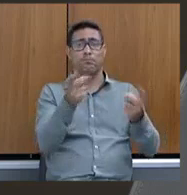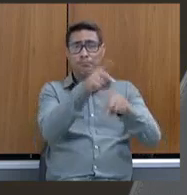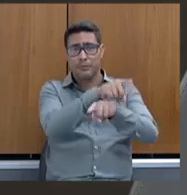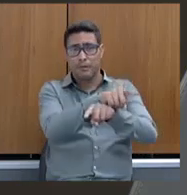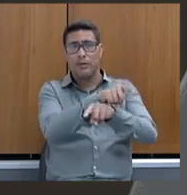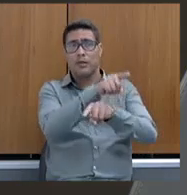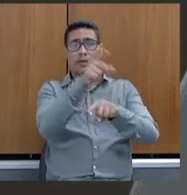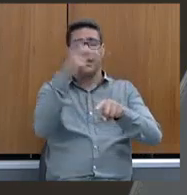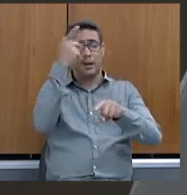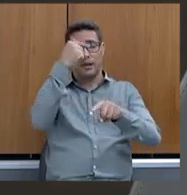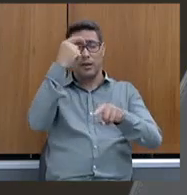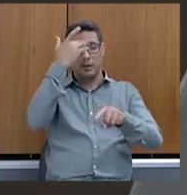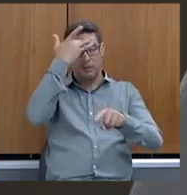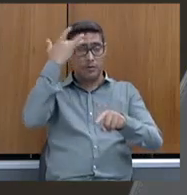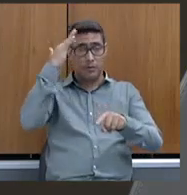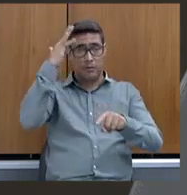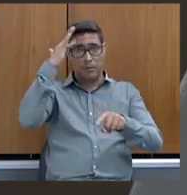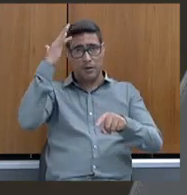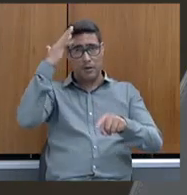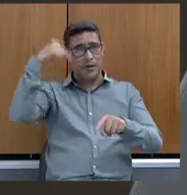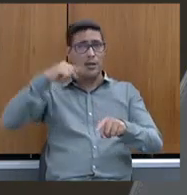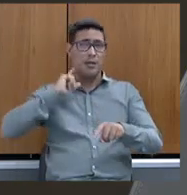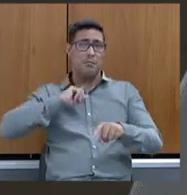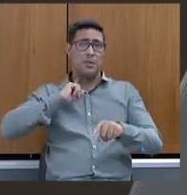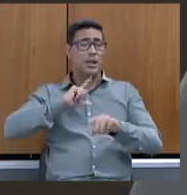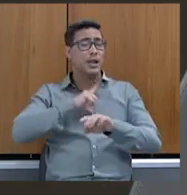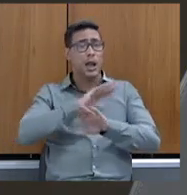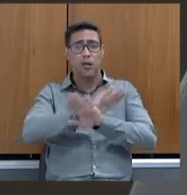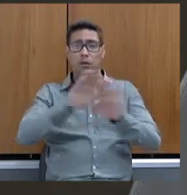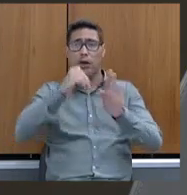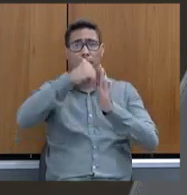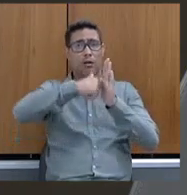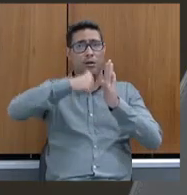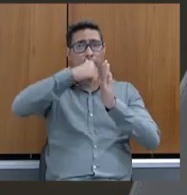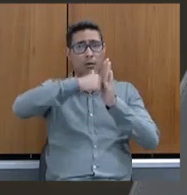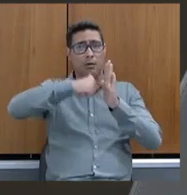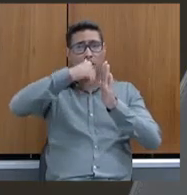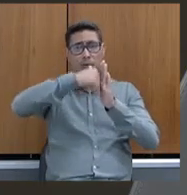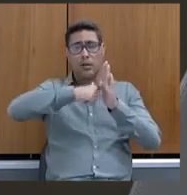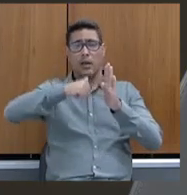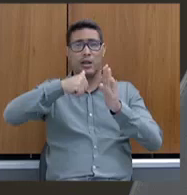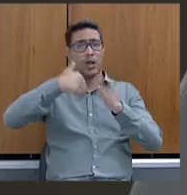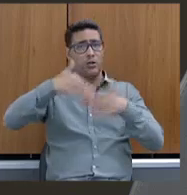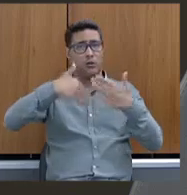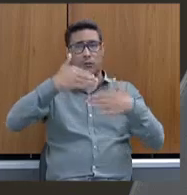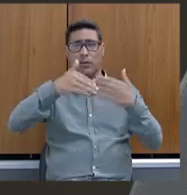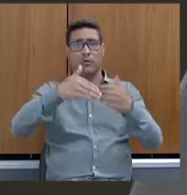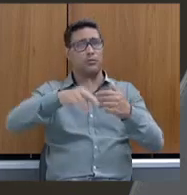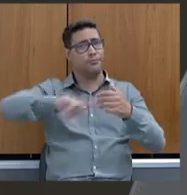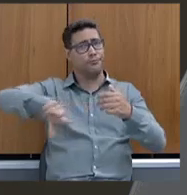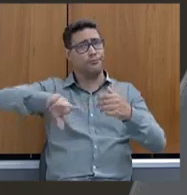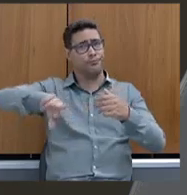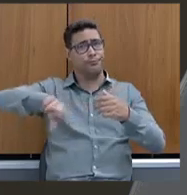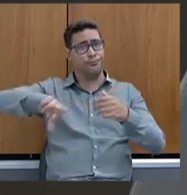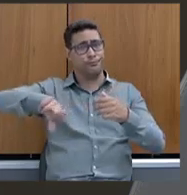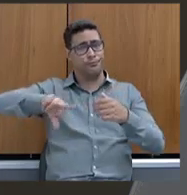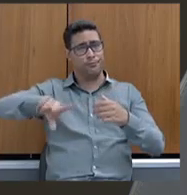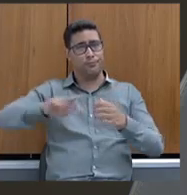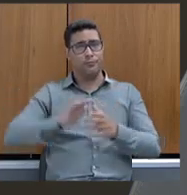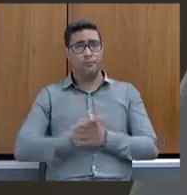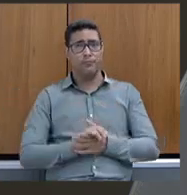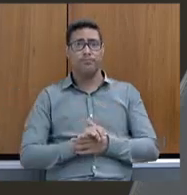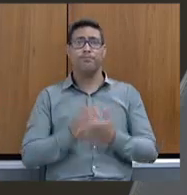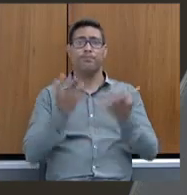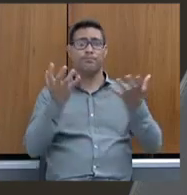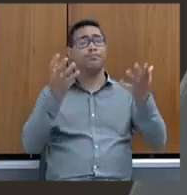que tá na cabeça das pessoas que Minas Gerais só tem minério e que só a mineração é que traz o desenvolvimento que a gente acredita então dessa forma eu queria era